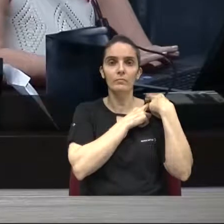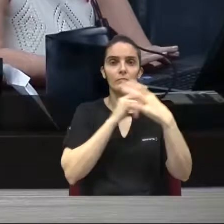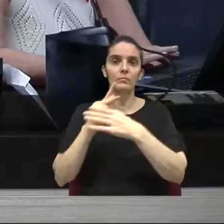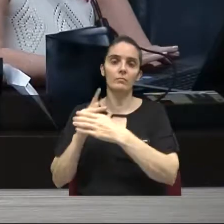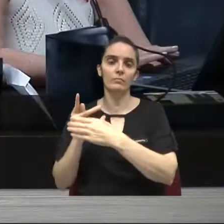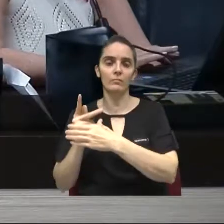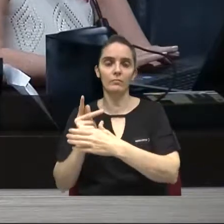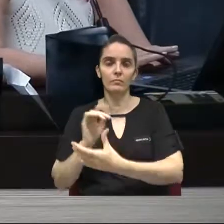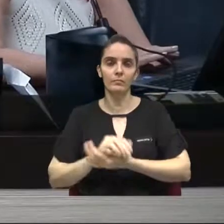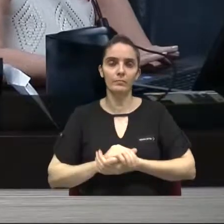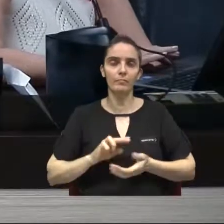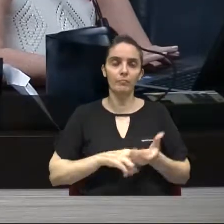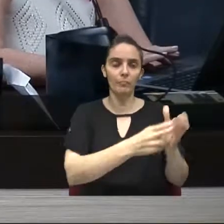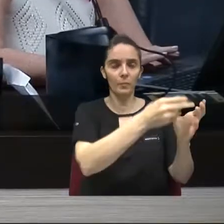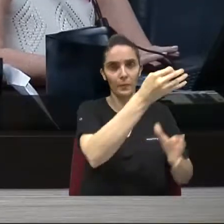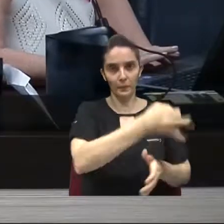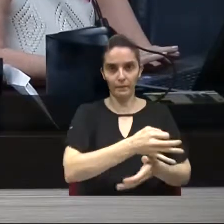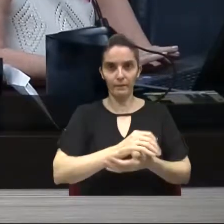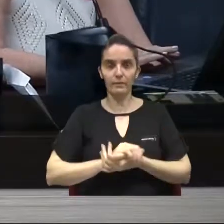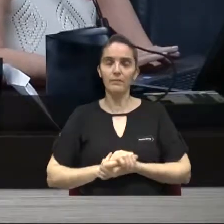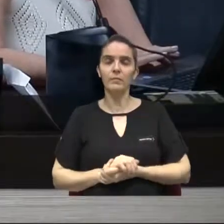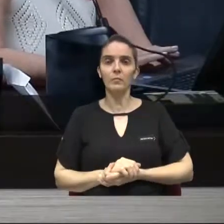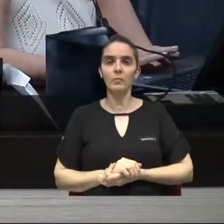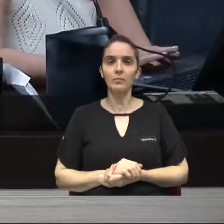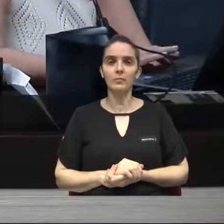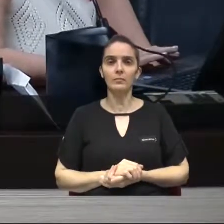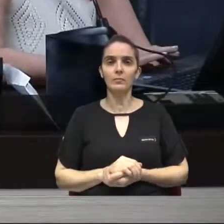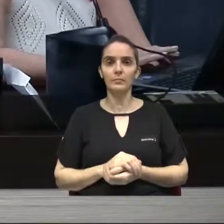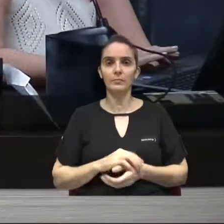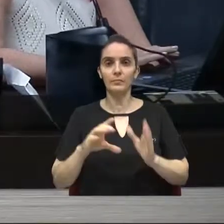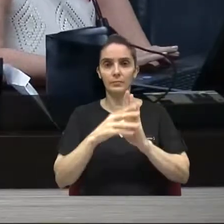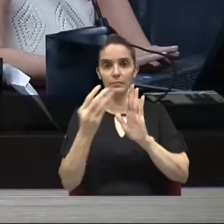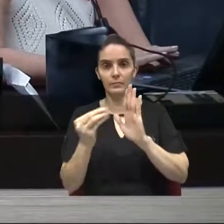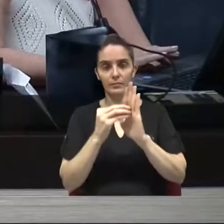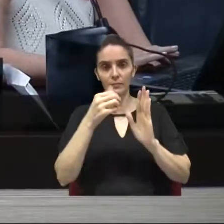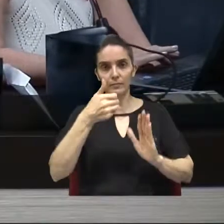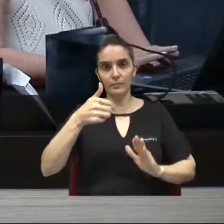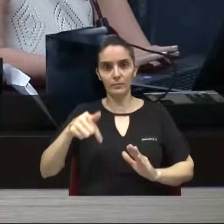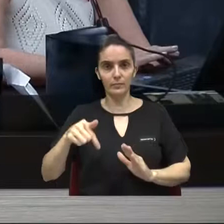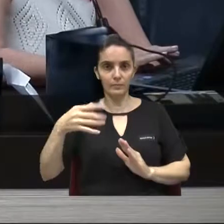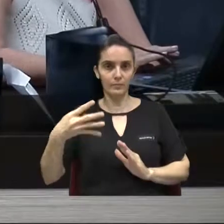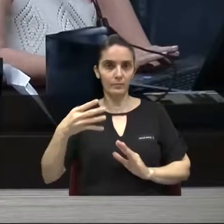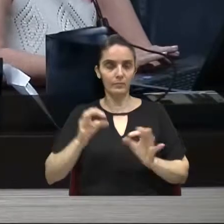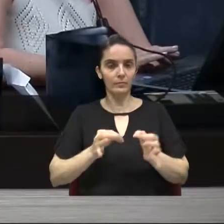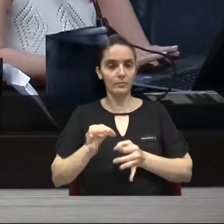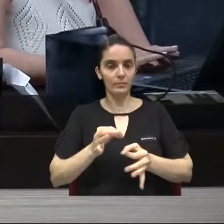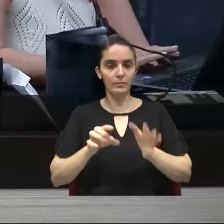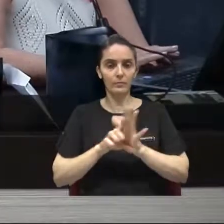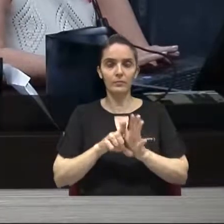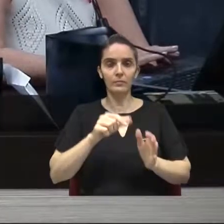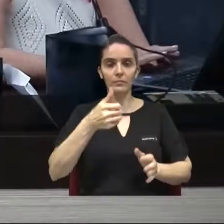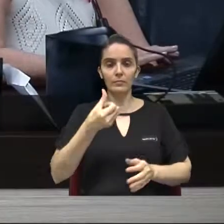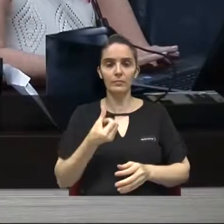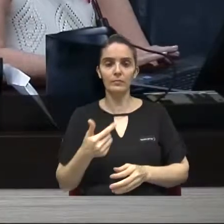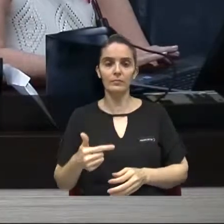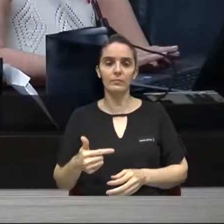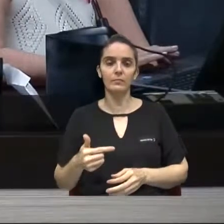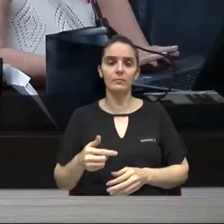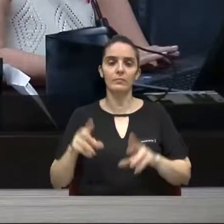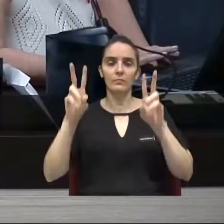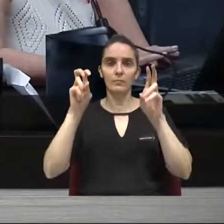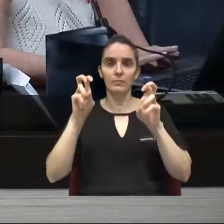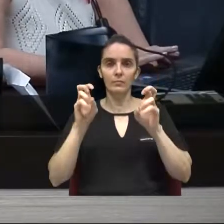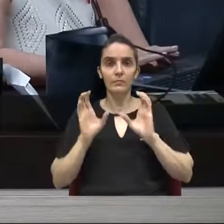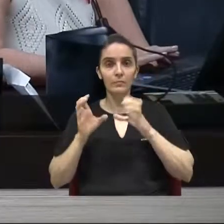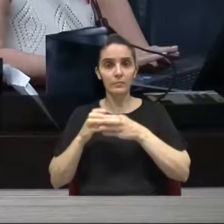de Oliveira. Encaminhe-se às comissões competentes. Emenda 174 ao projeto de lei 162. Assunto: